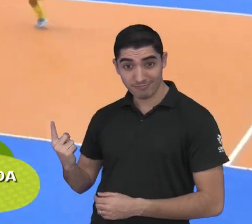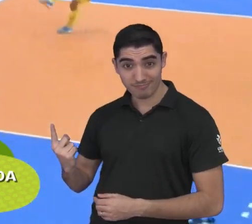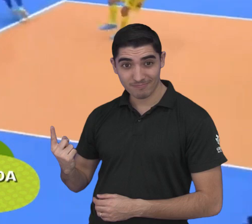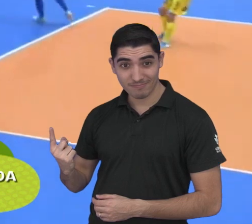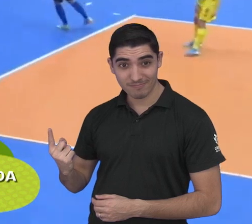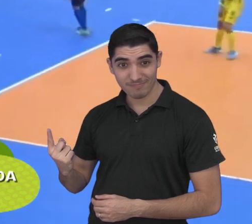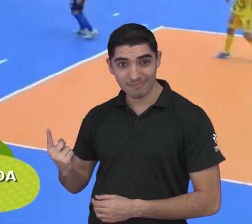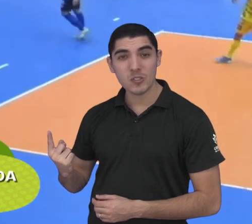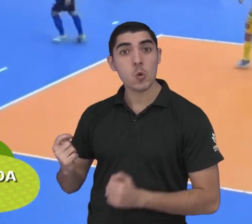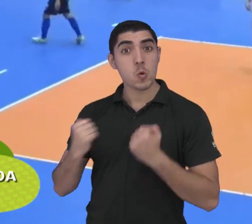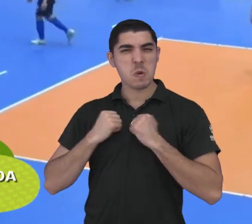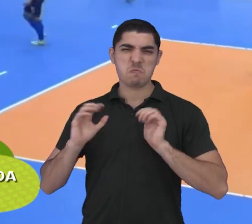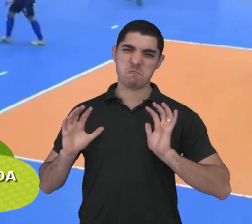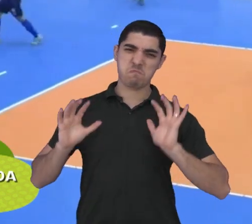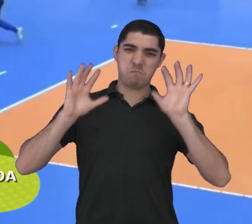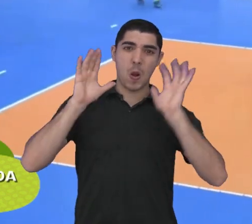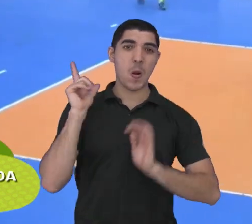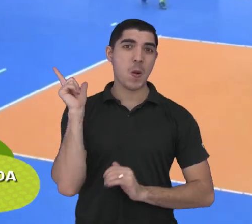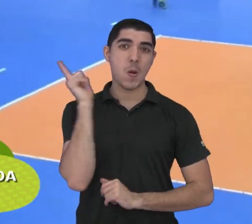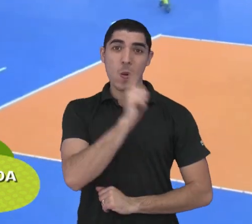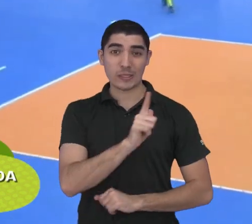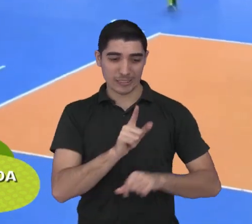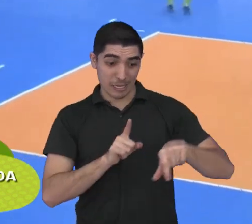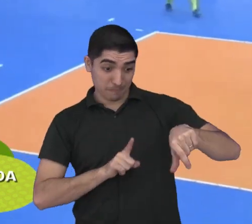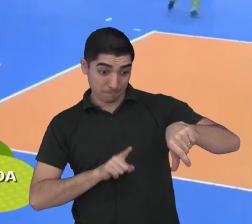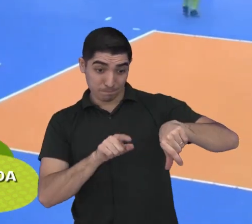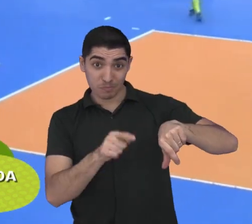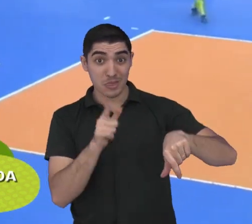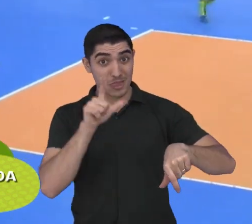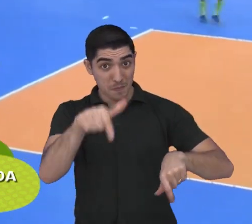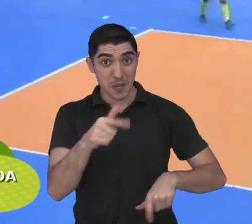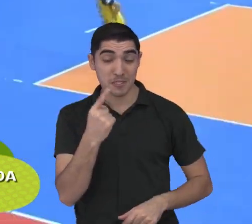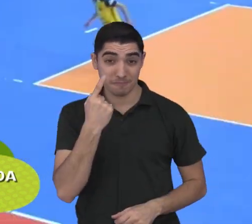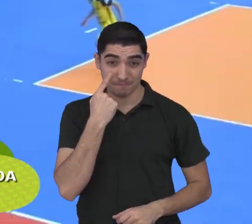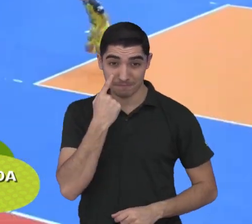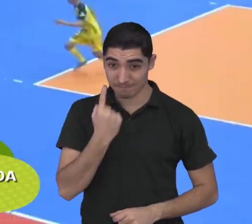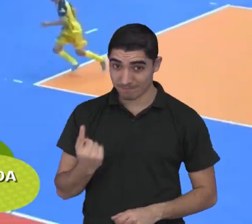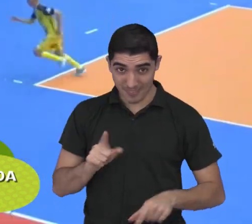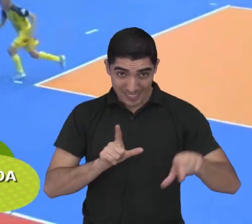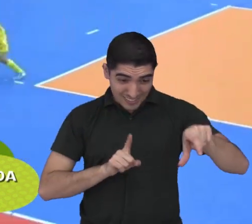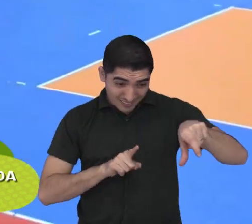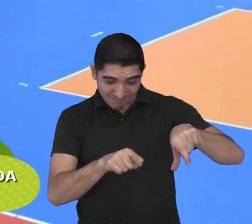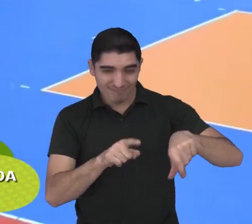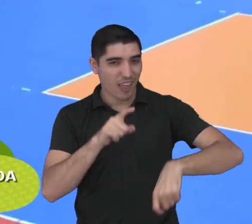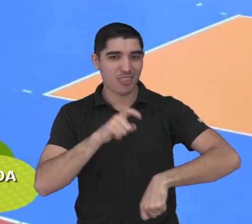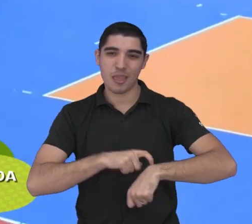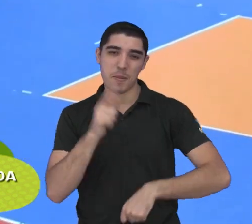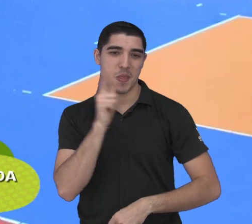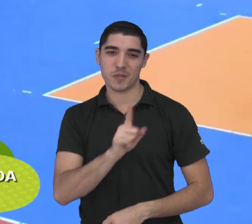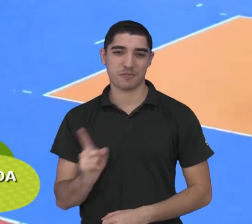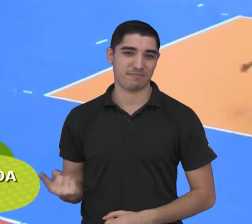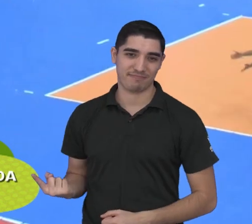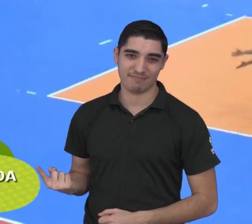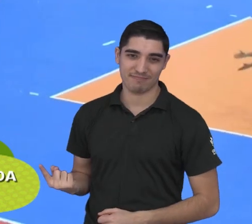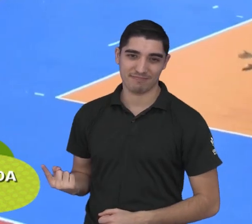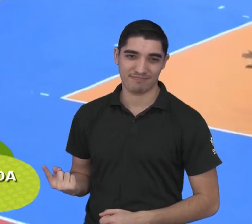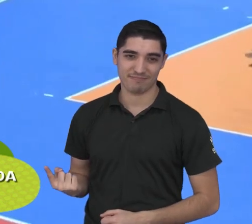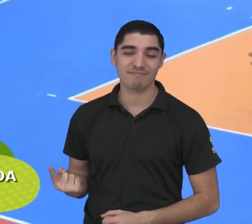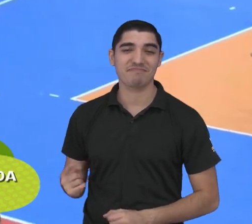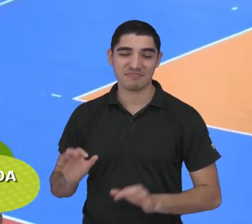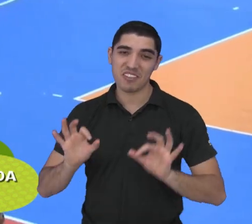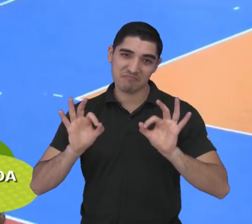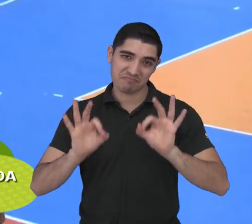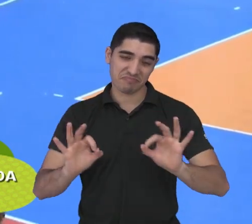essa defesaça mandando para escanteio a chance do empate do São José. E na batida não deu tempo para mais nada. Final no